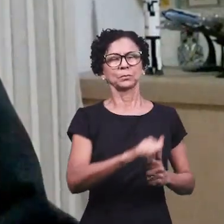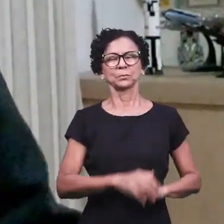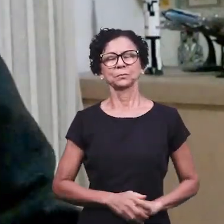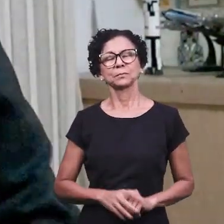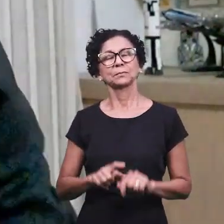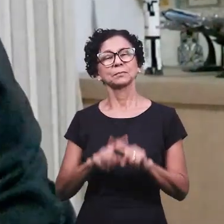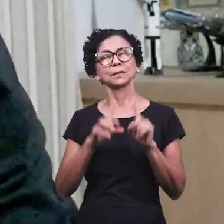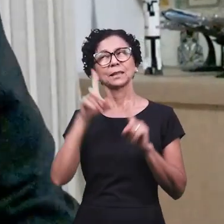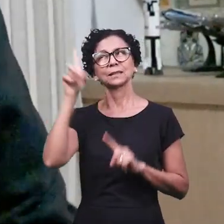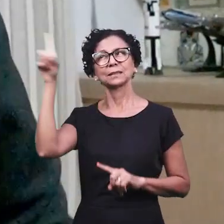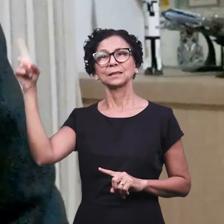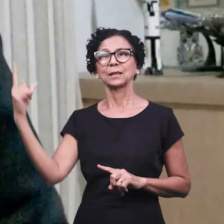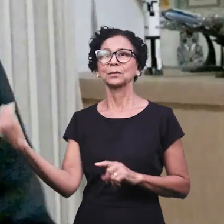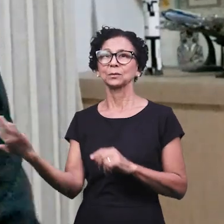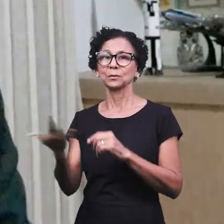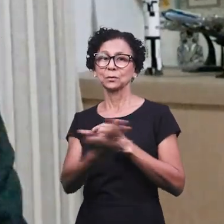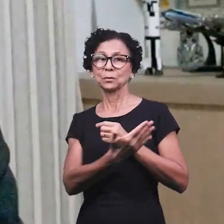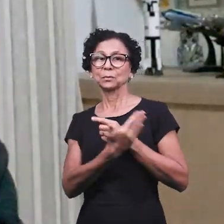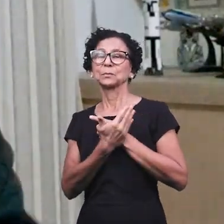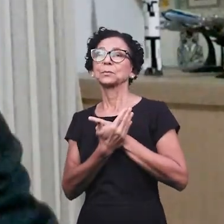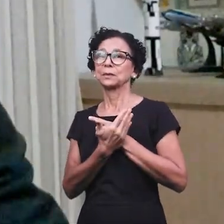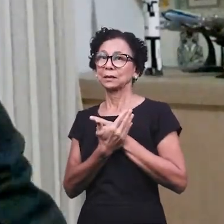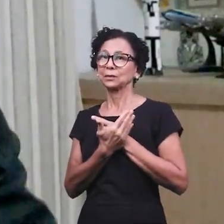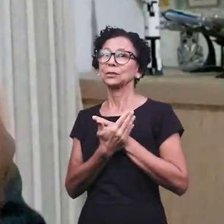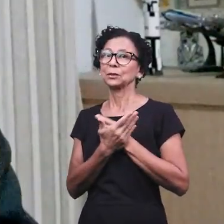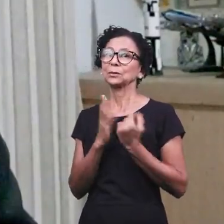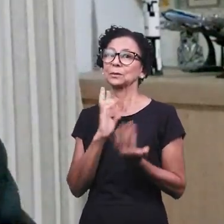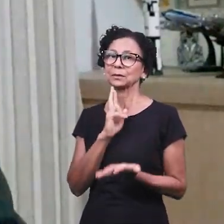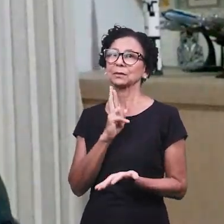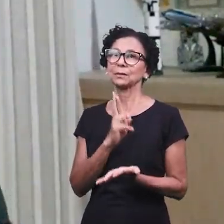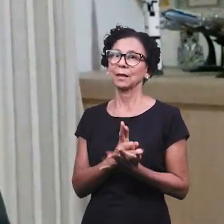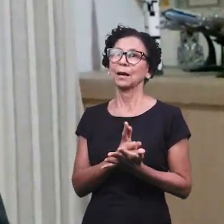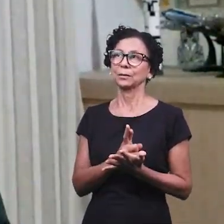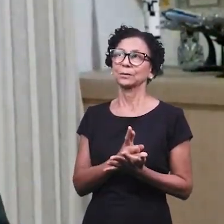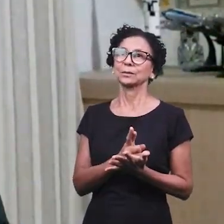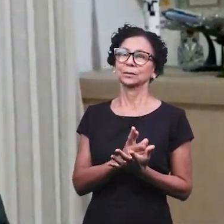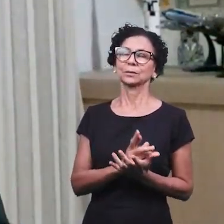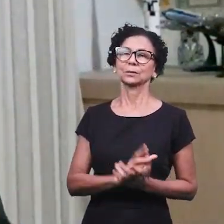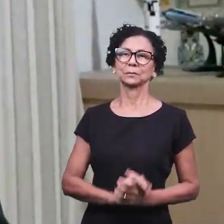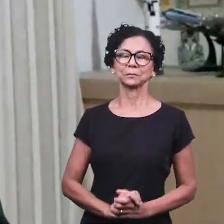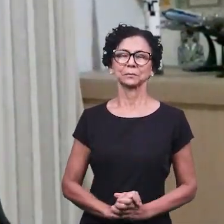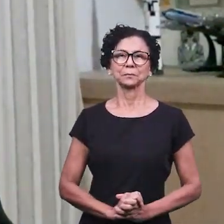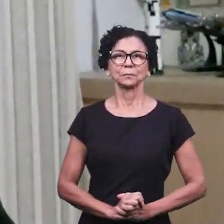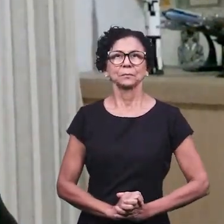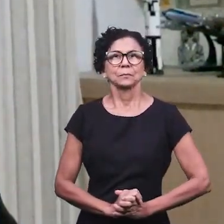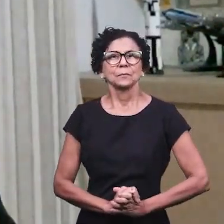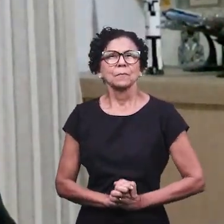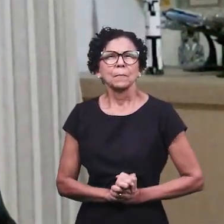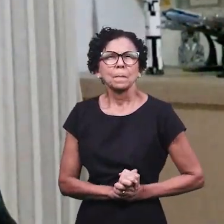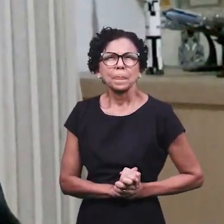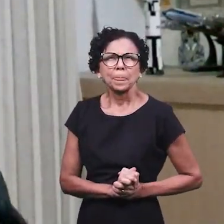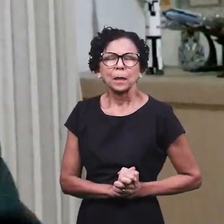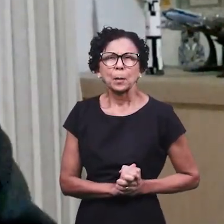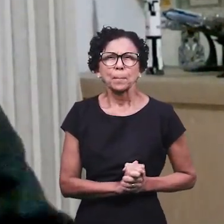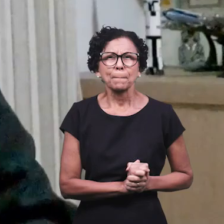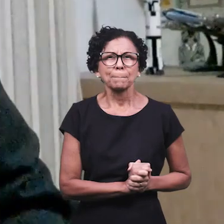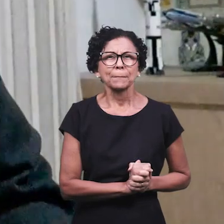na Terra. Mas Deus nos protegeu desse vento, dos seus efeitos,